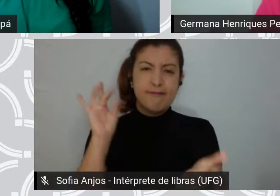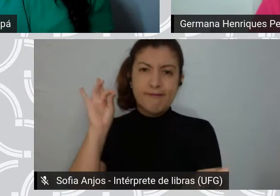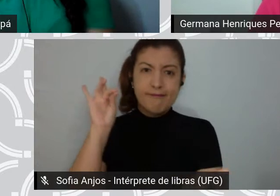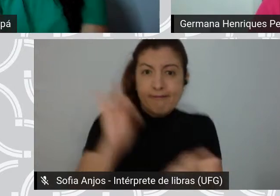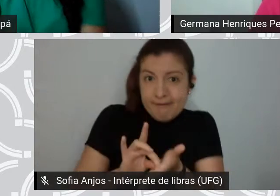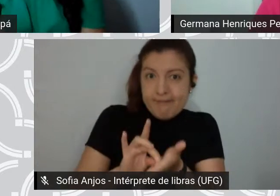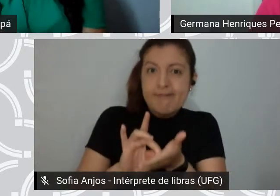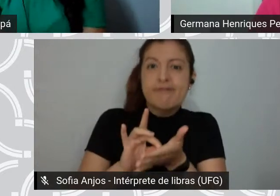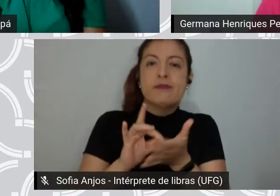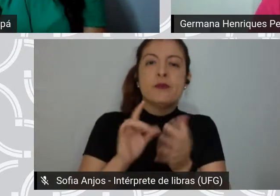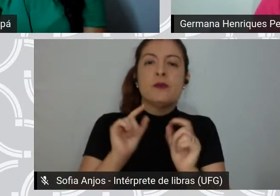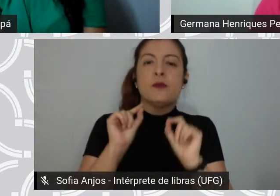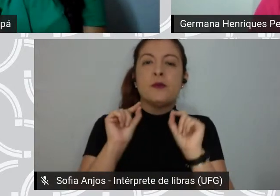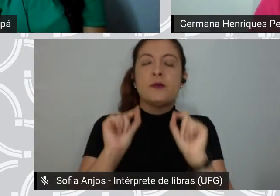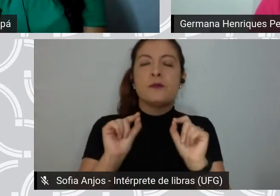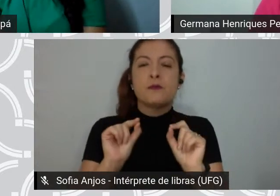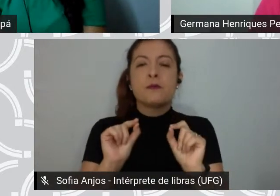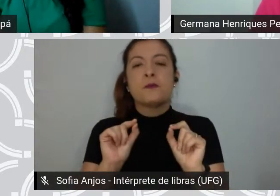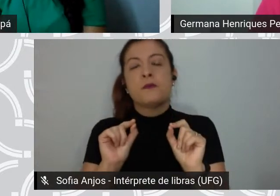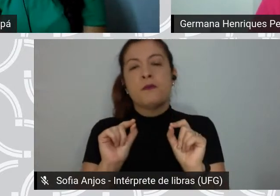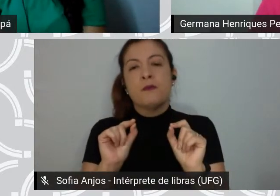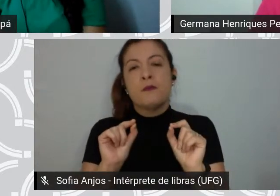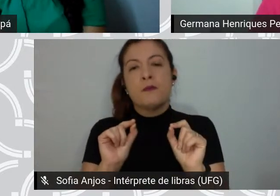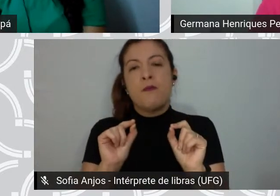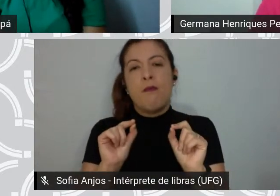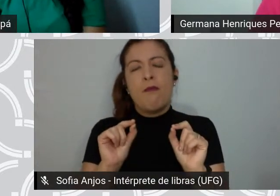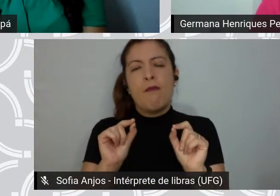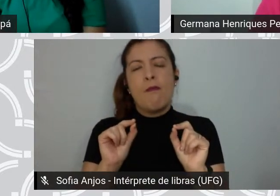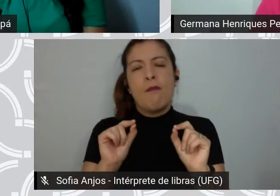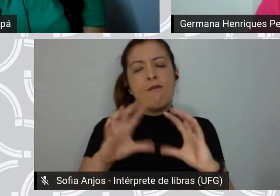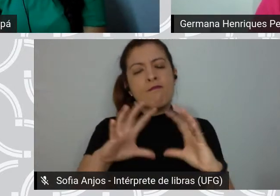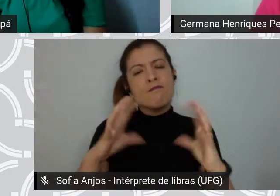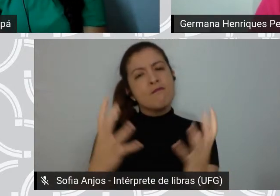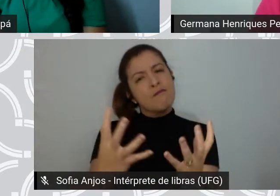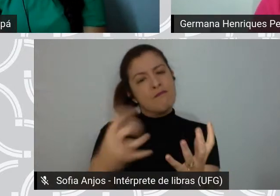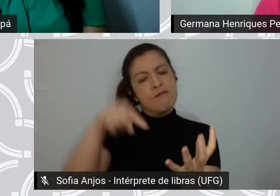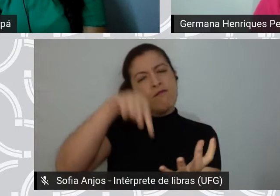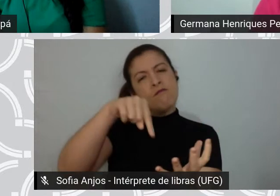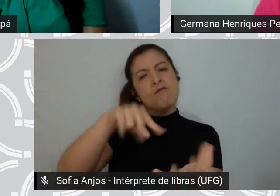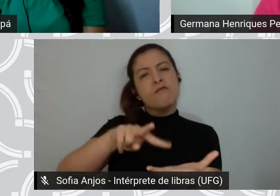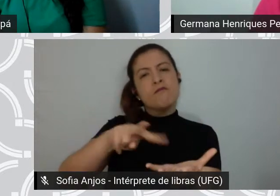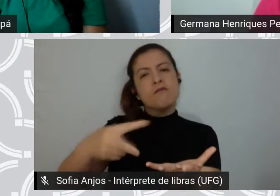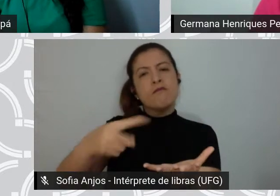capaz da totalização de um objeto fugidio